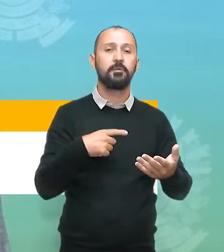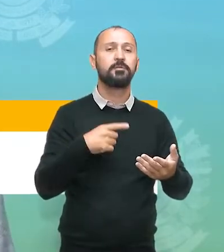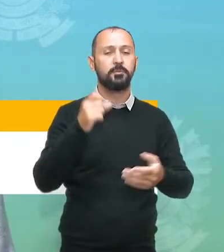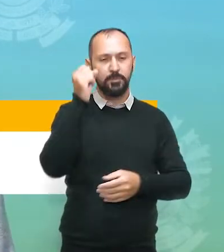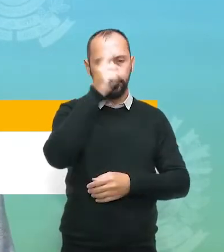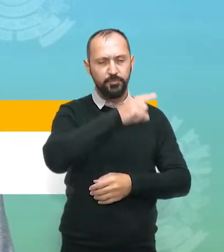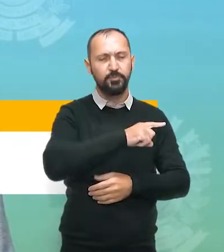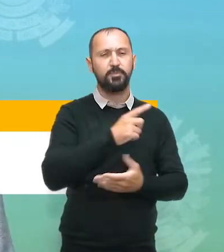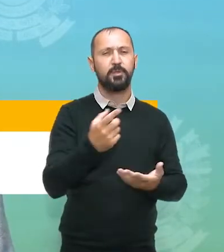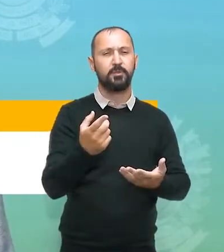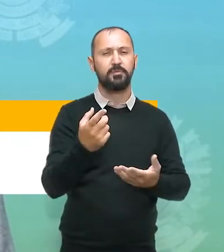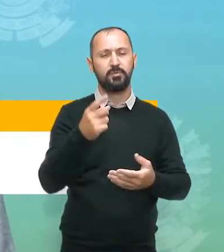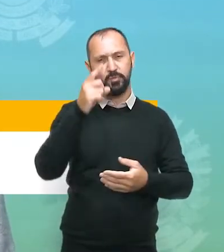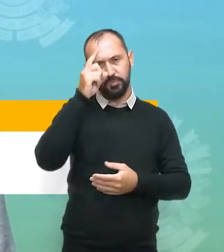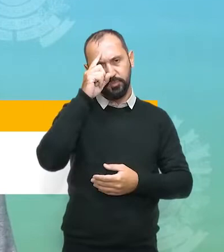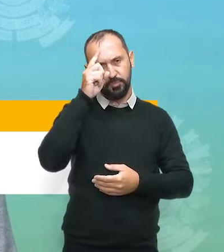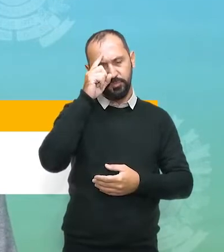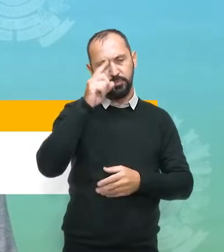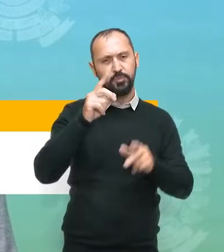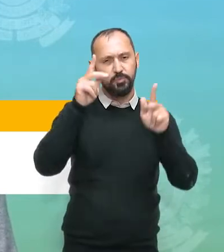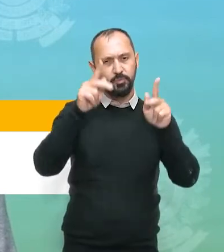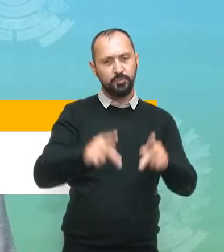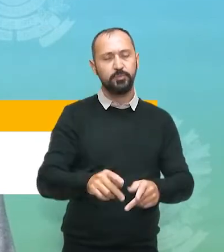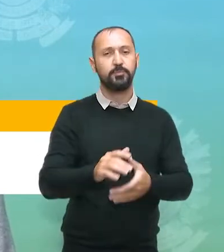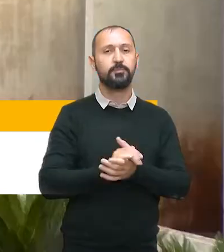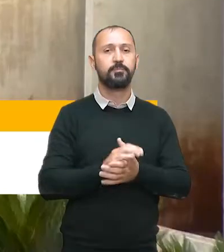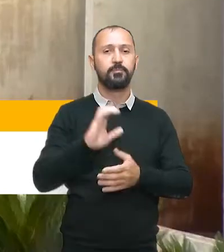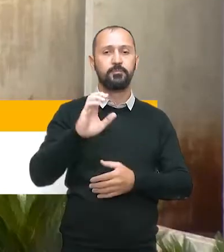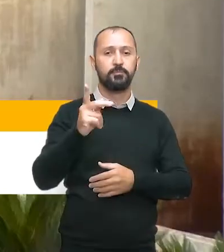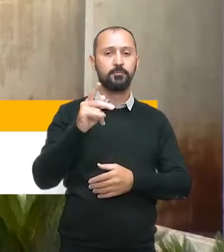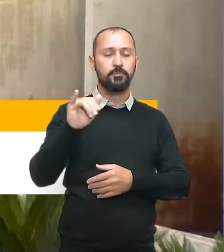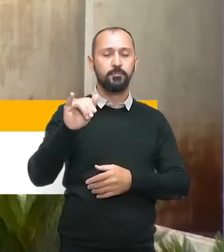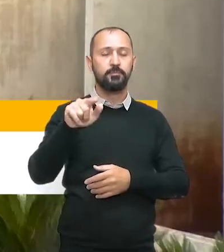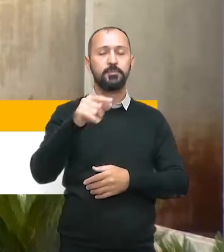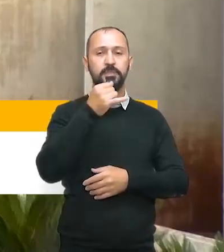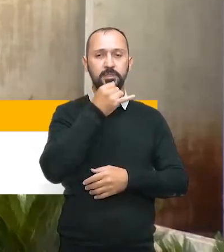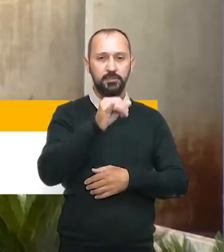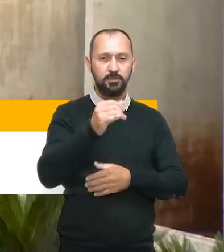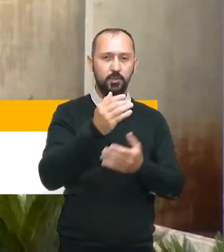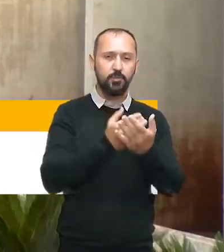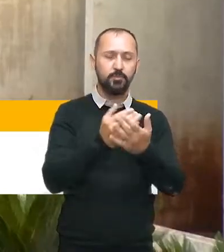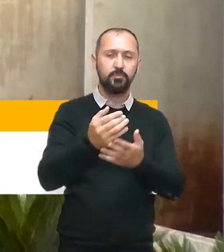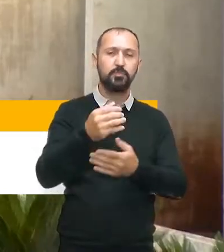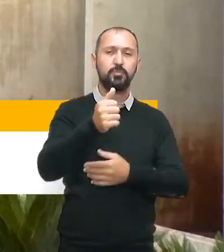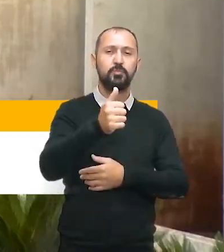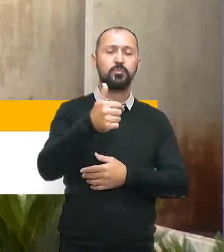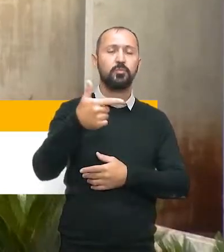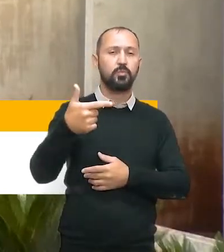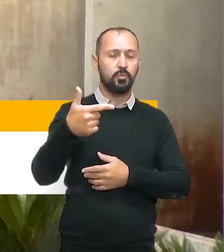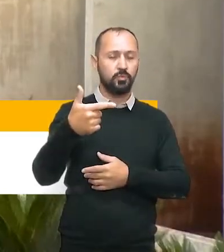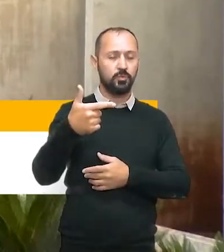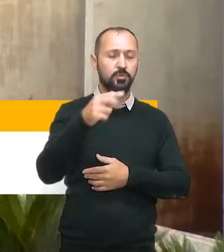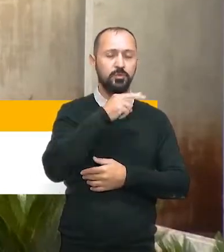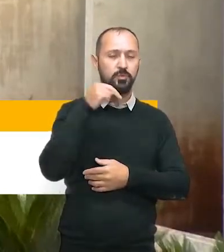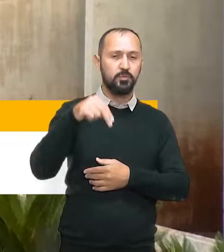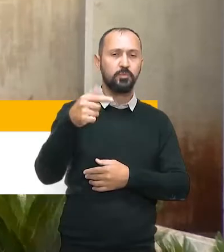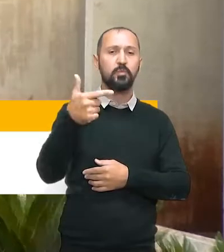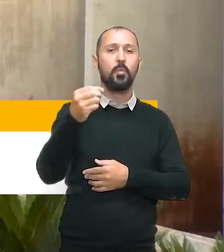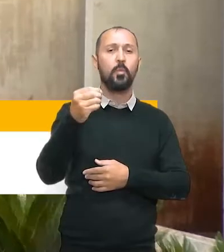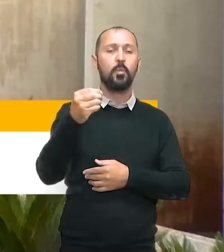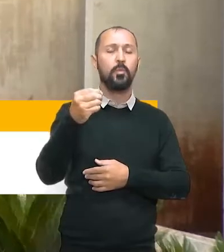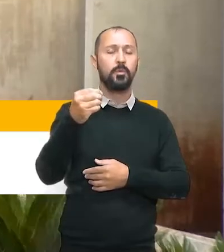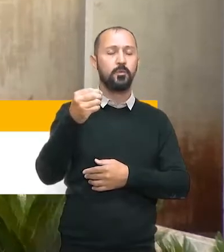coisa que têm grande dificuldade no dia a dia da população Energisa foi instaurado em 12 de novembro de